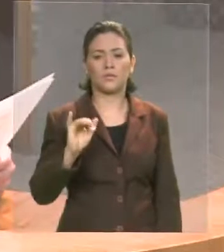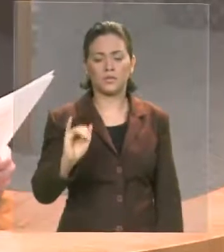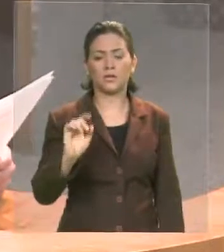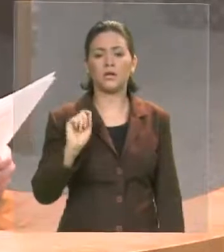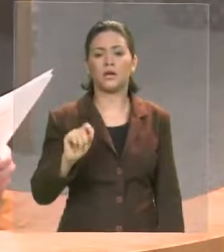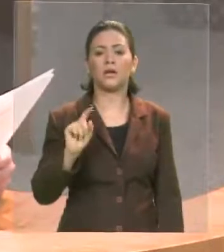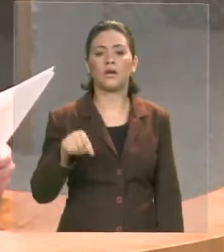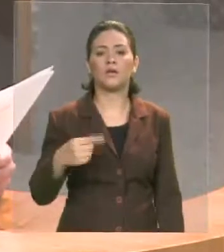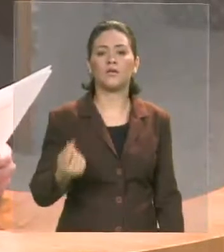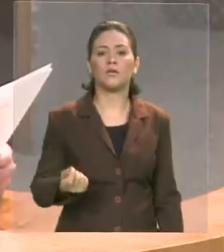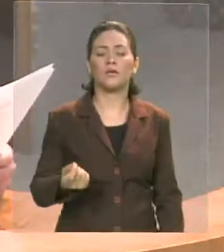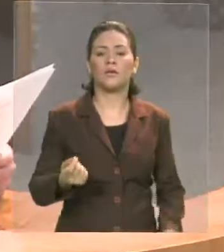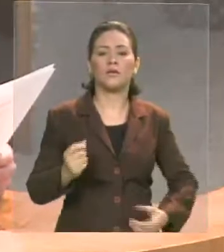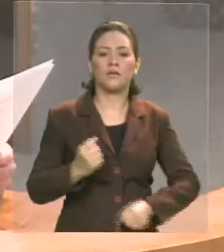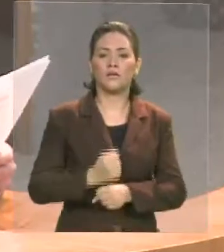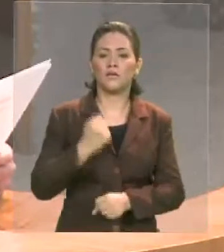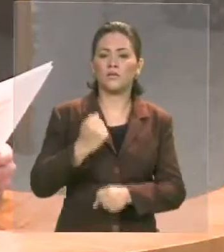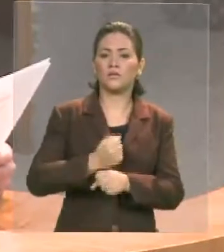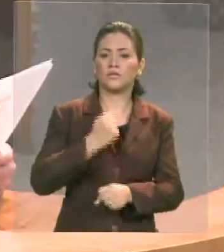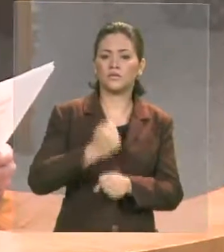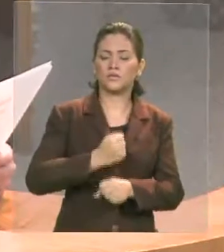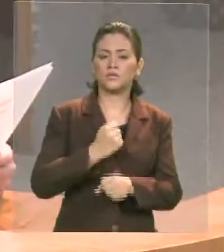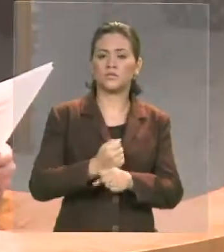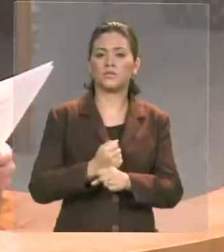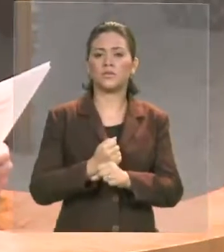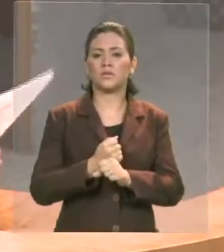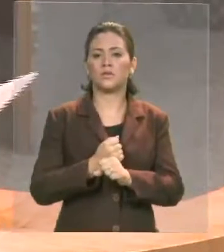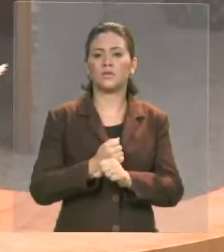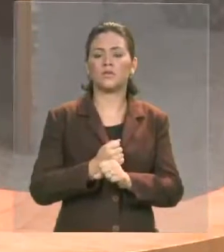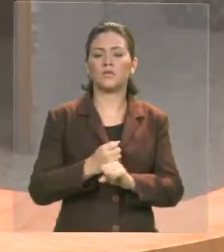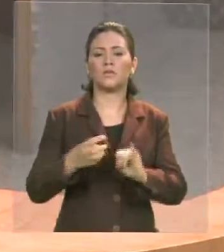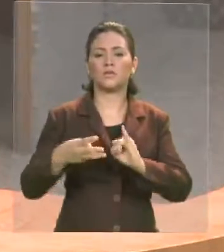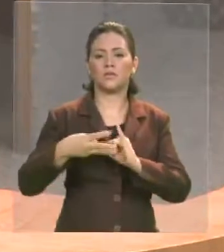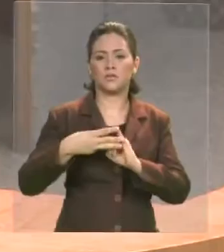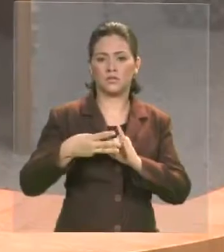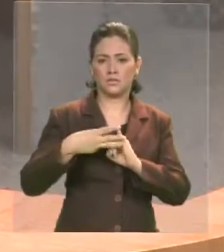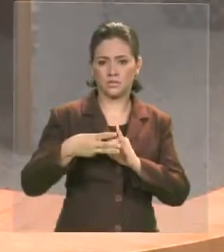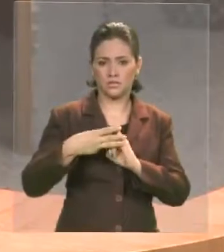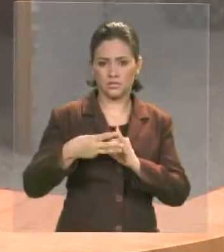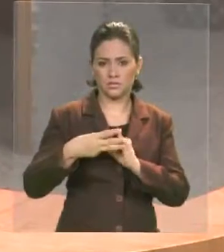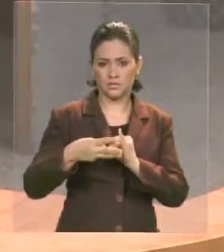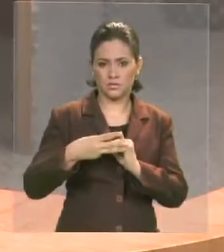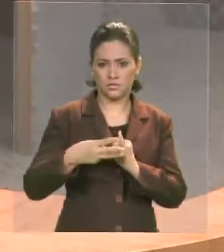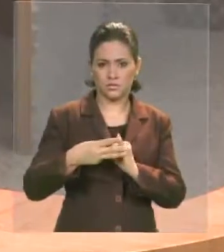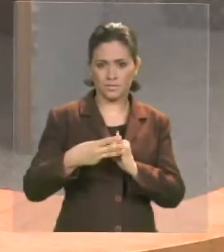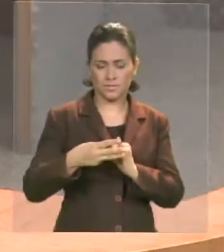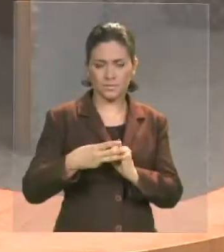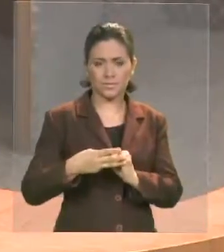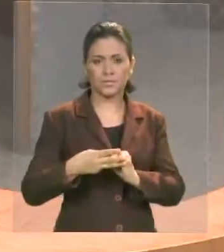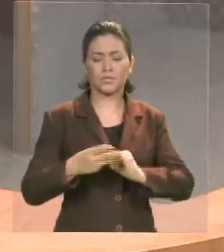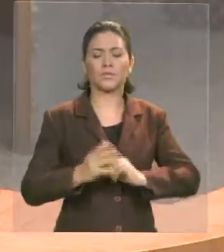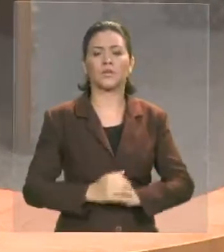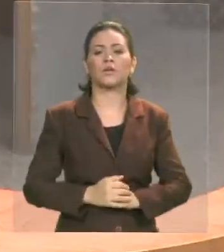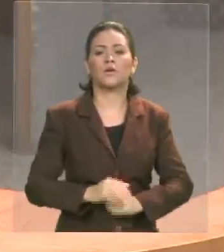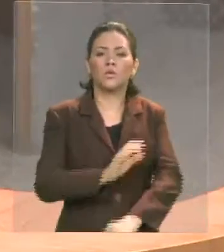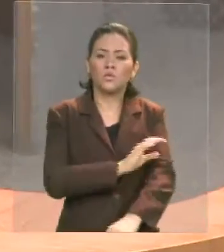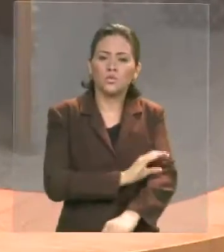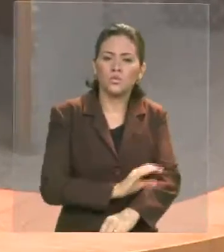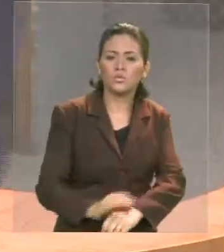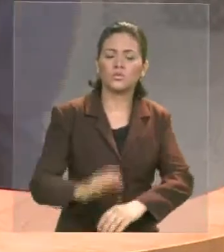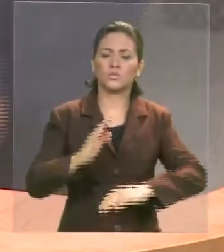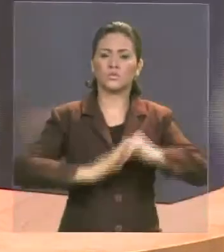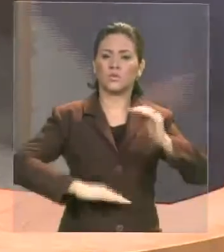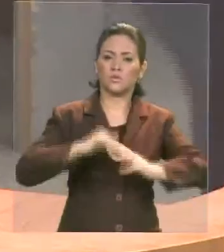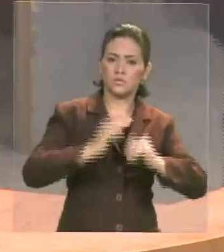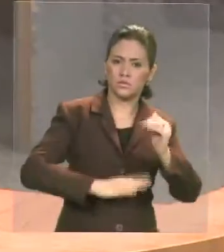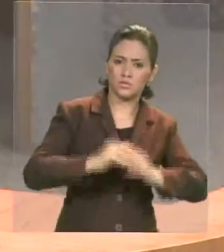do campus avançado do IFMA, que vai levar recursos técnicos profissionalizantes, não só